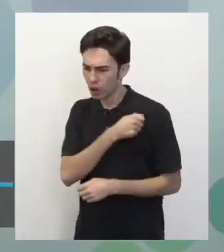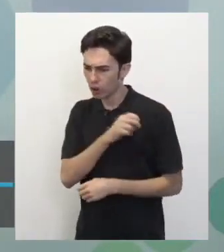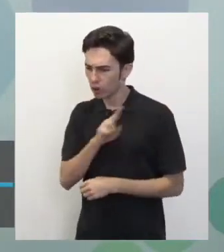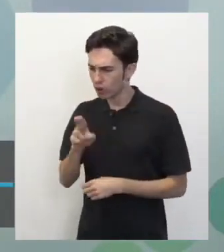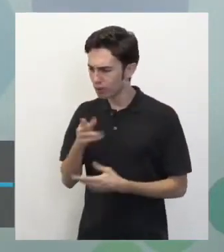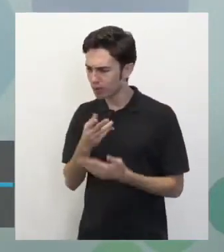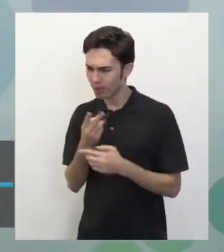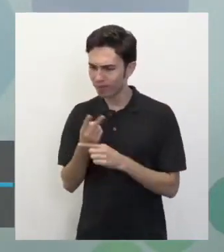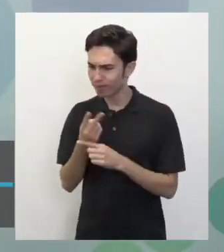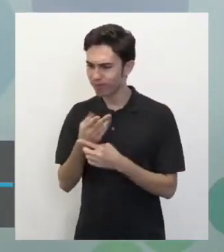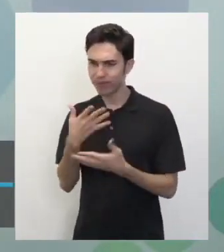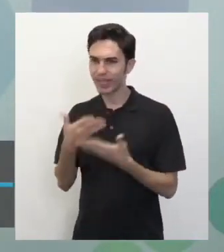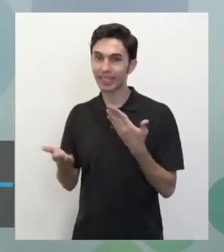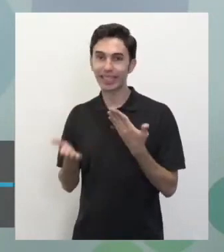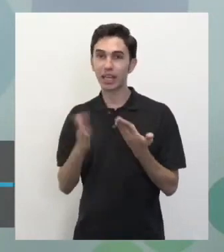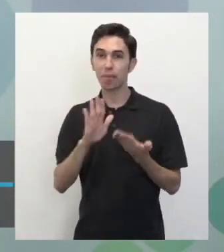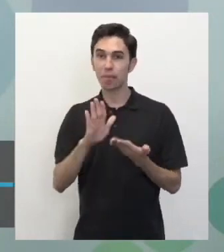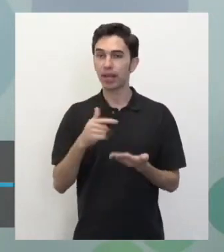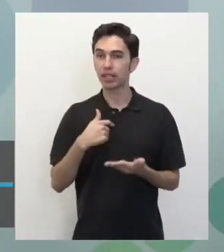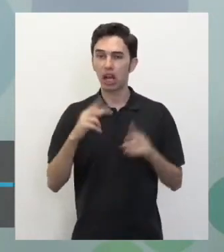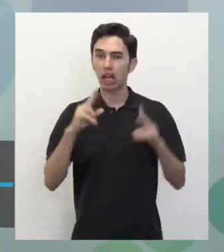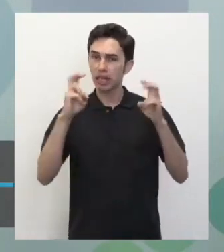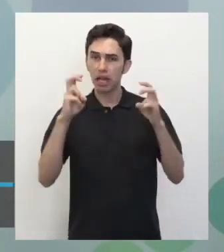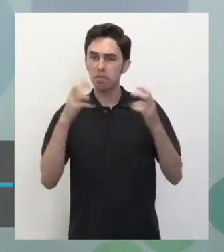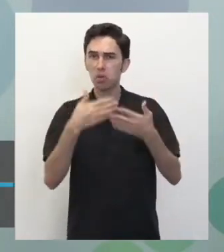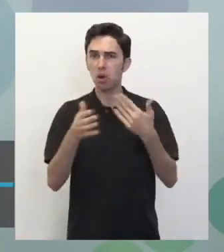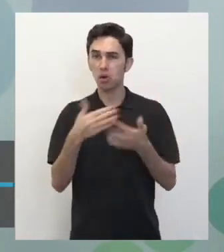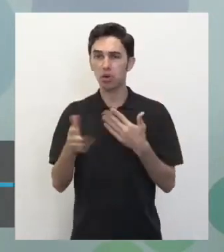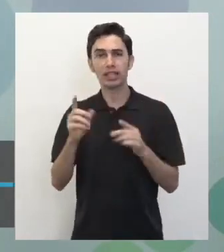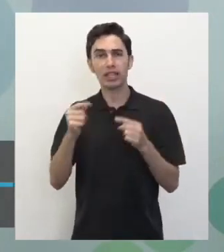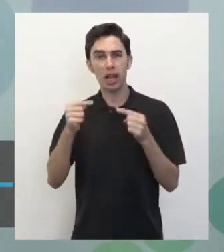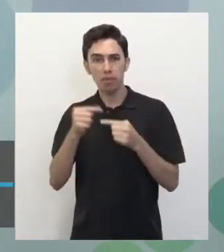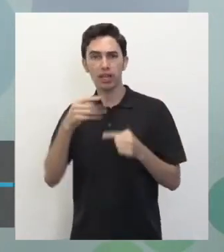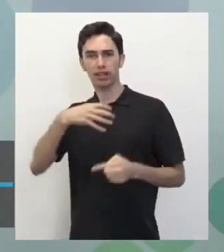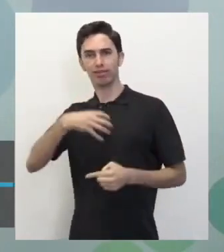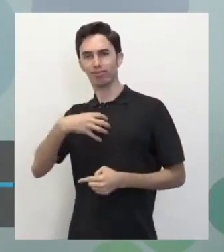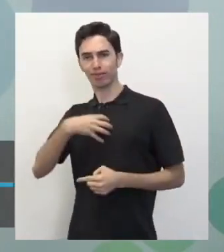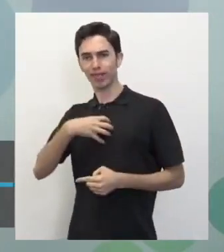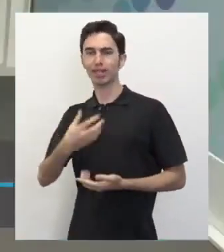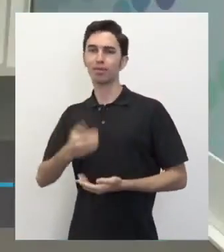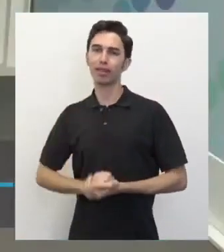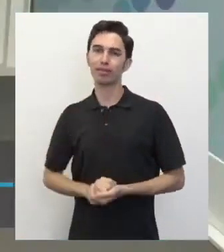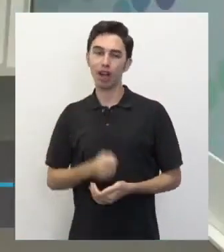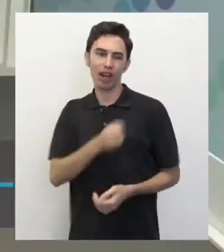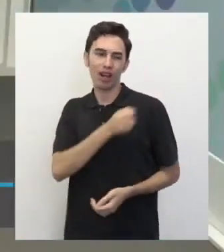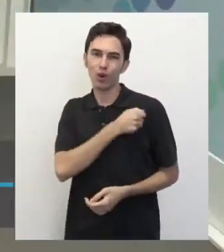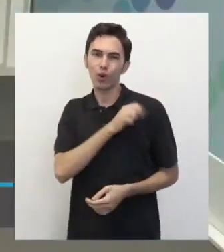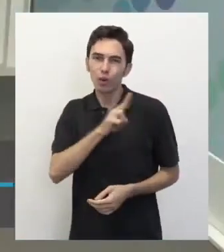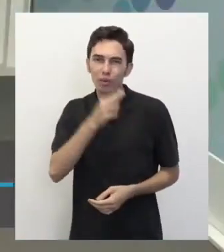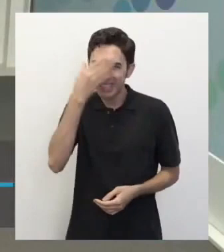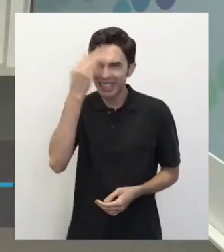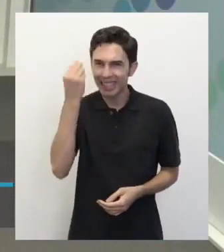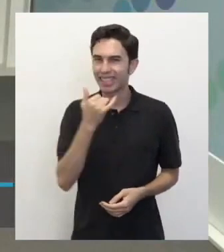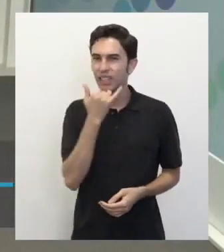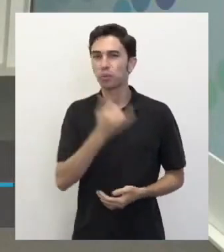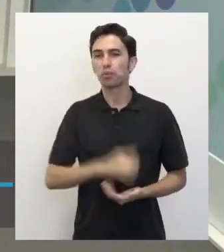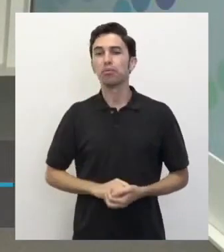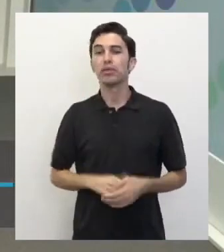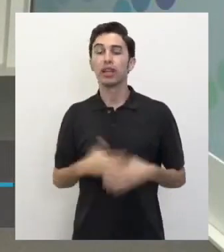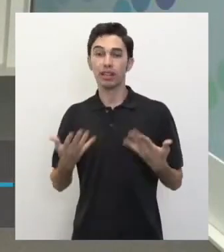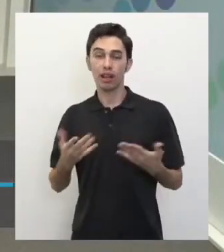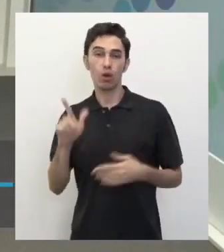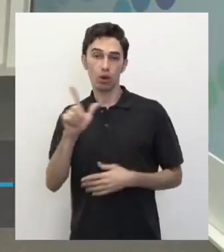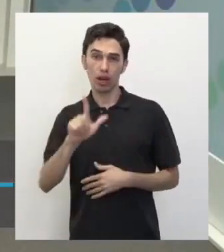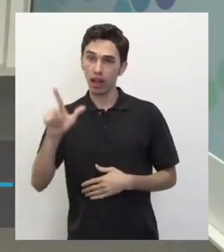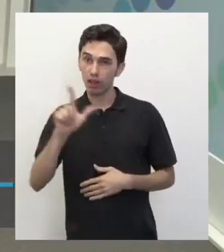relação a qualquer tema que tenha relação com sentimentos, professor Mauro. Esqueci o nome do aluno. A literatura, o texto literário,